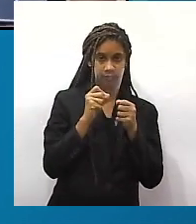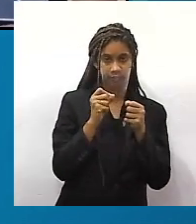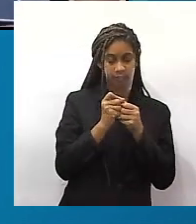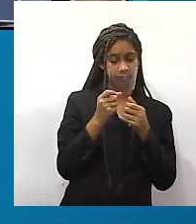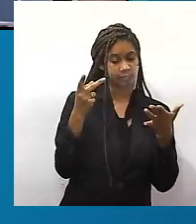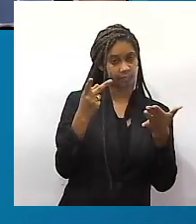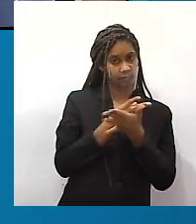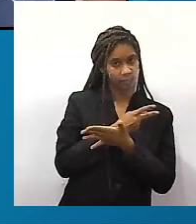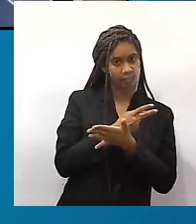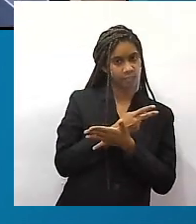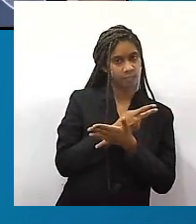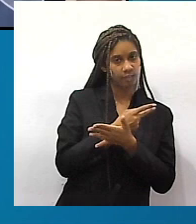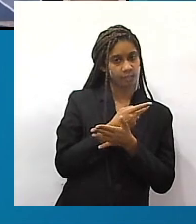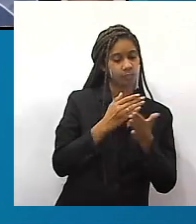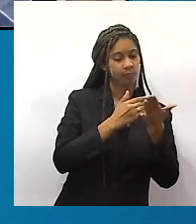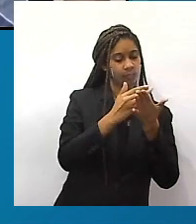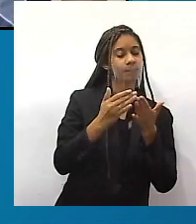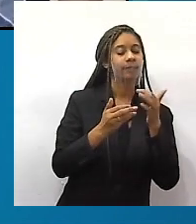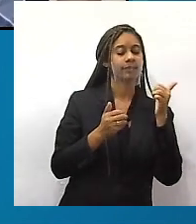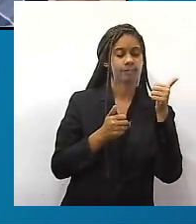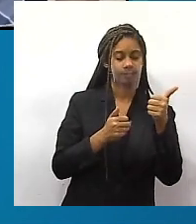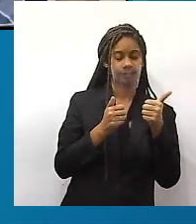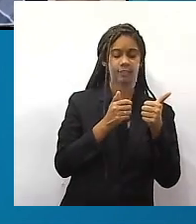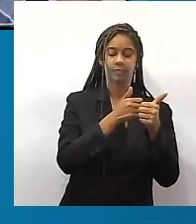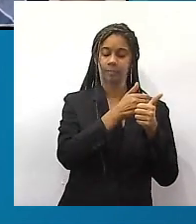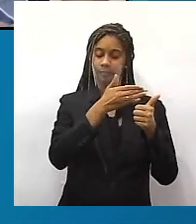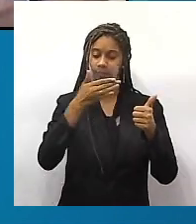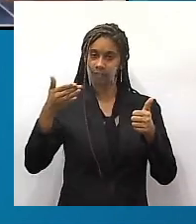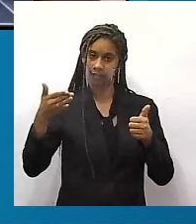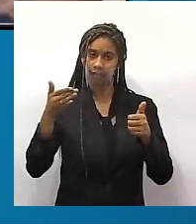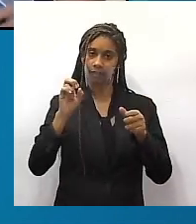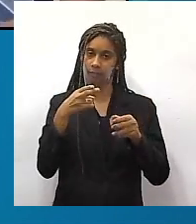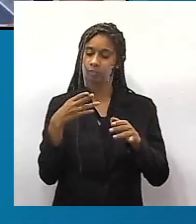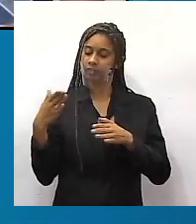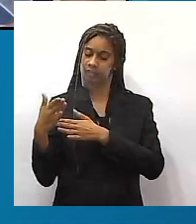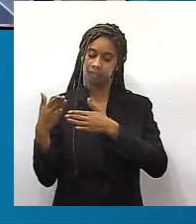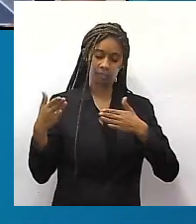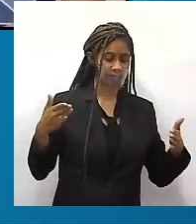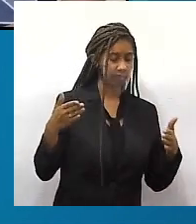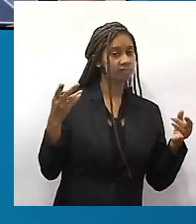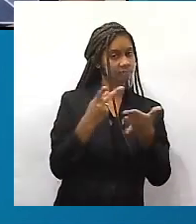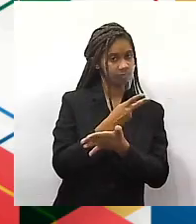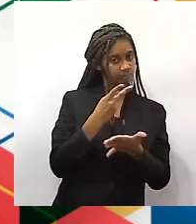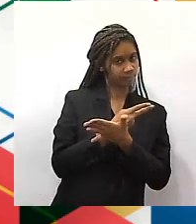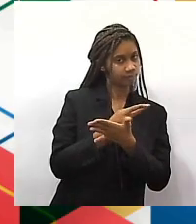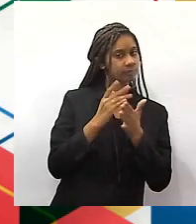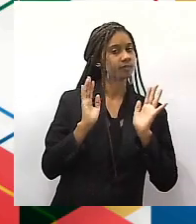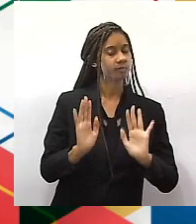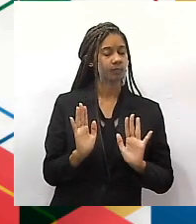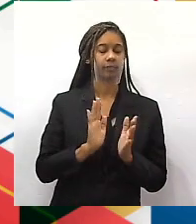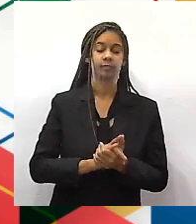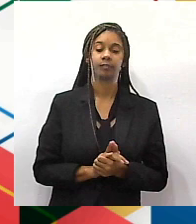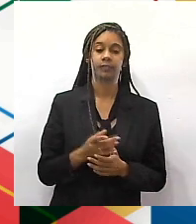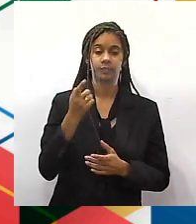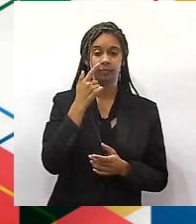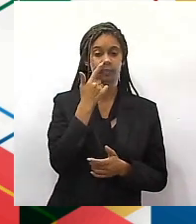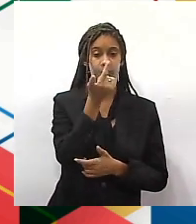fica ligadinho nessas dicas aí que são importantes na hora de resolver a questão. Vamos para mais uma. Vou colocar mais uma questão aí para a gente